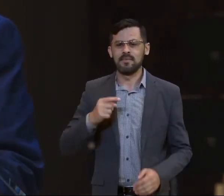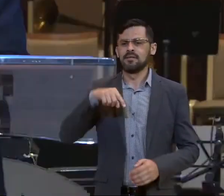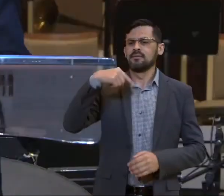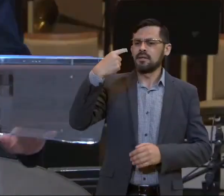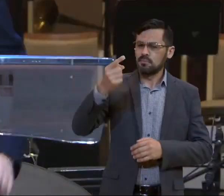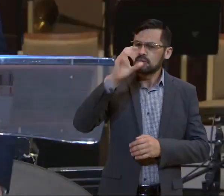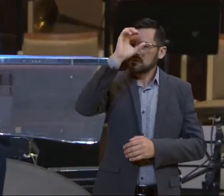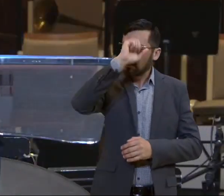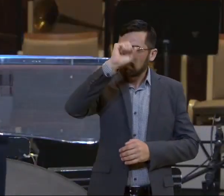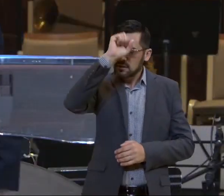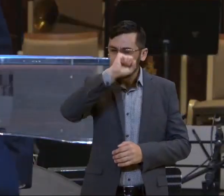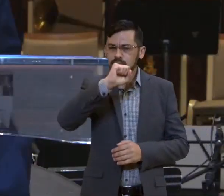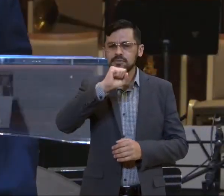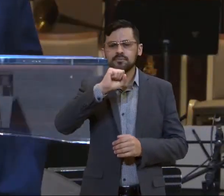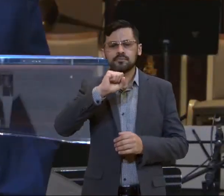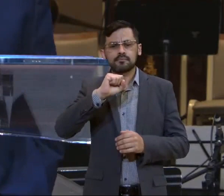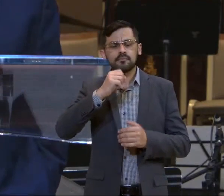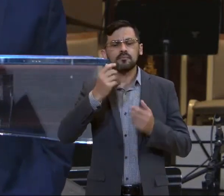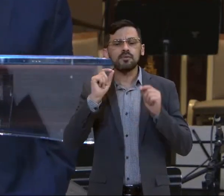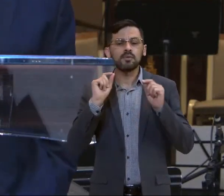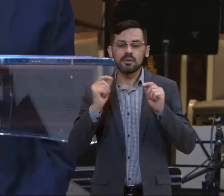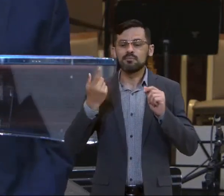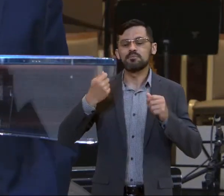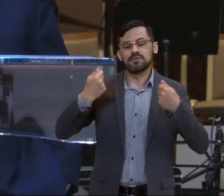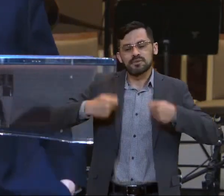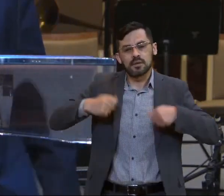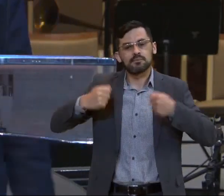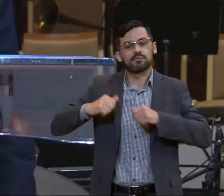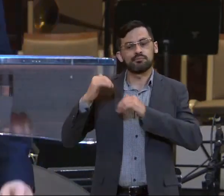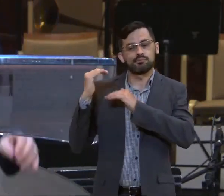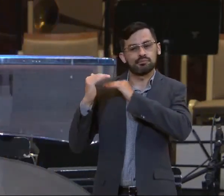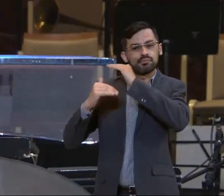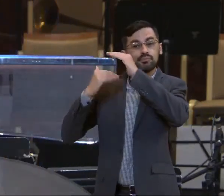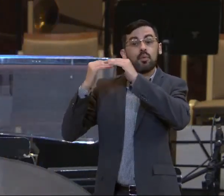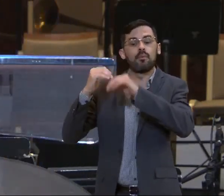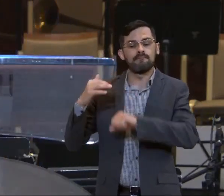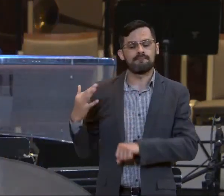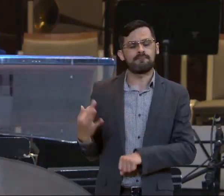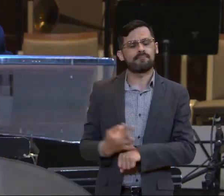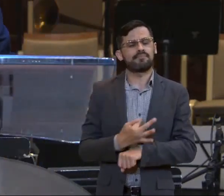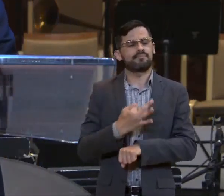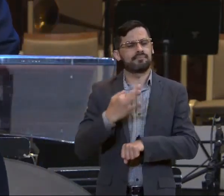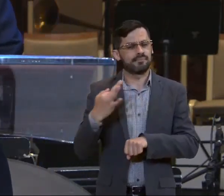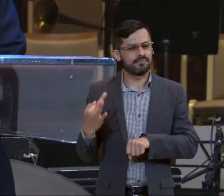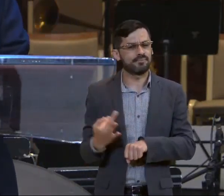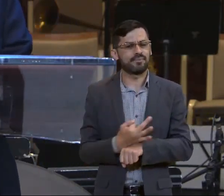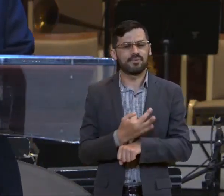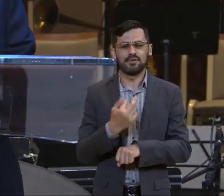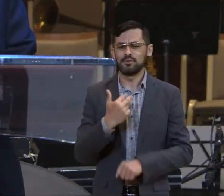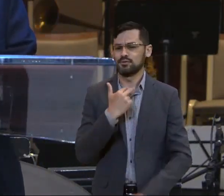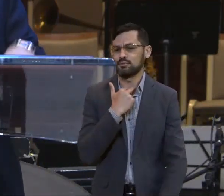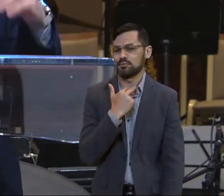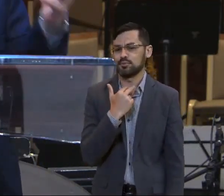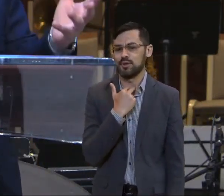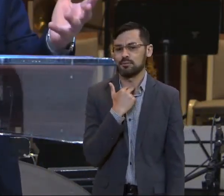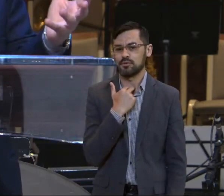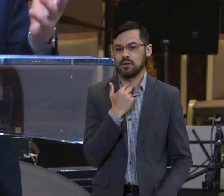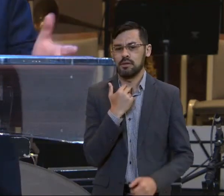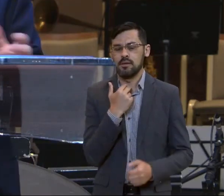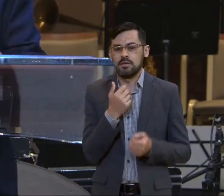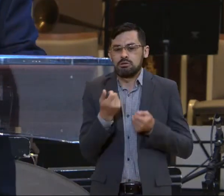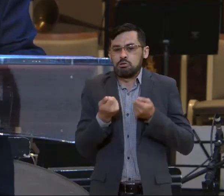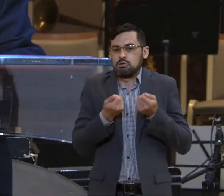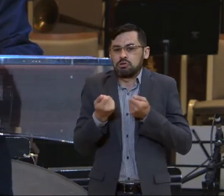Depois aprendemos na última mensagem que a gente tem que crescer na perseverança. E a gente não pode ser